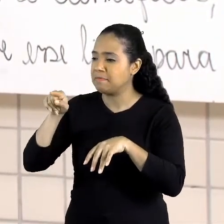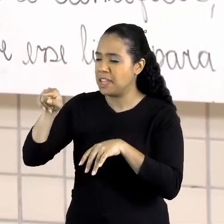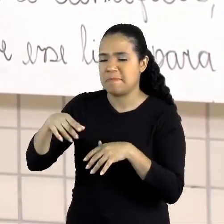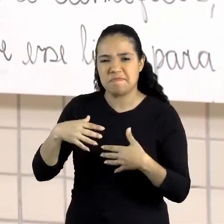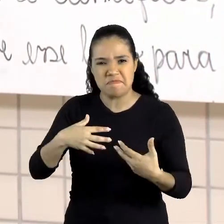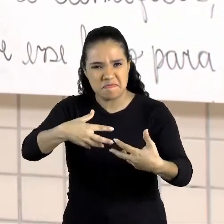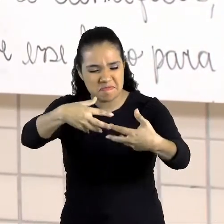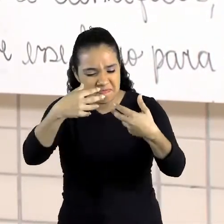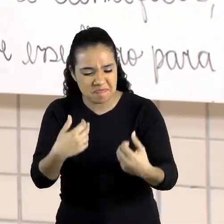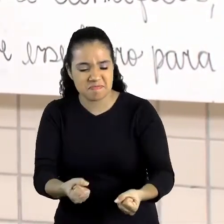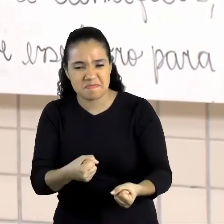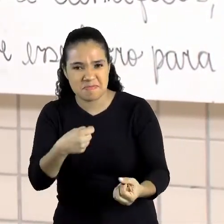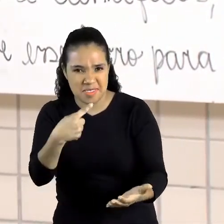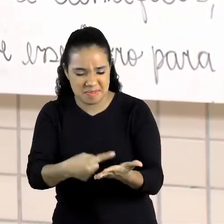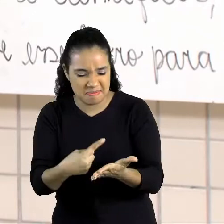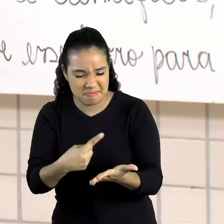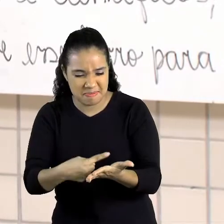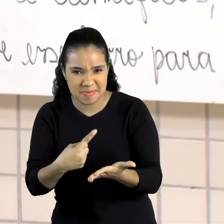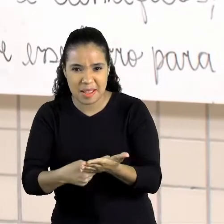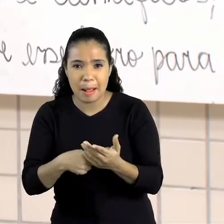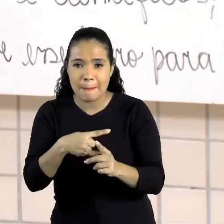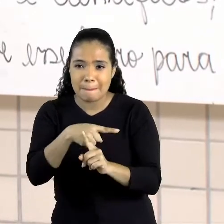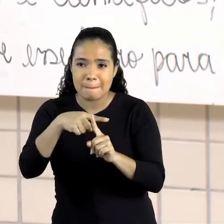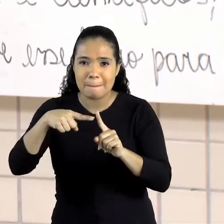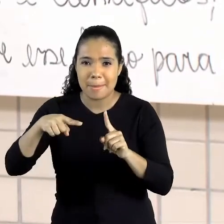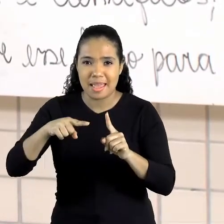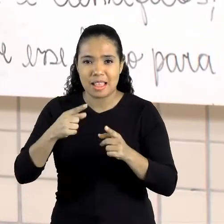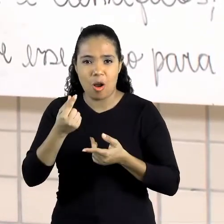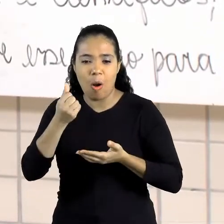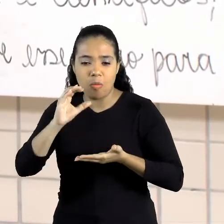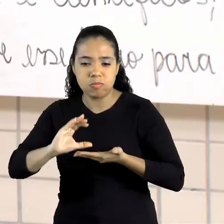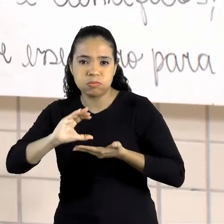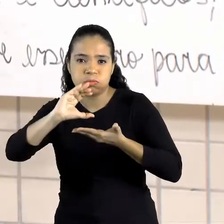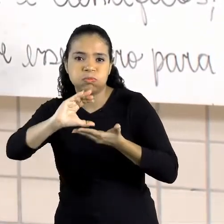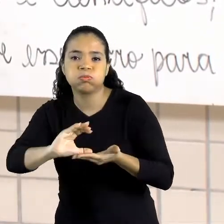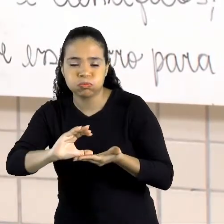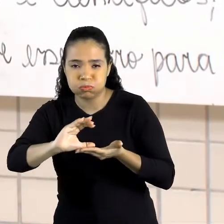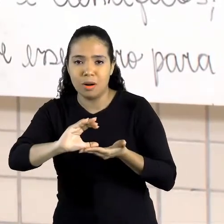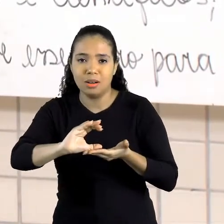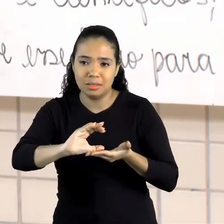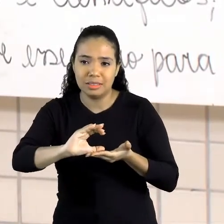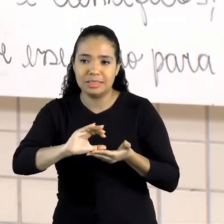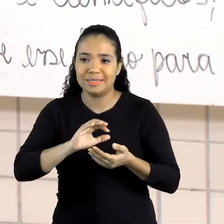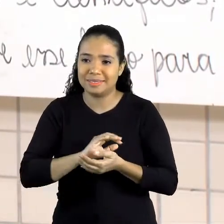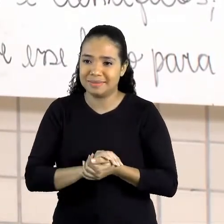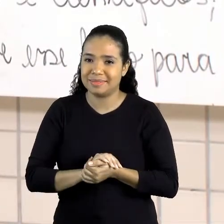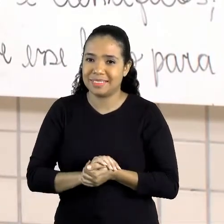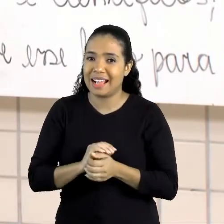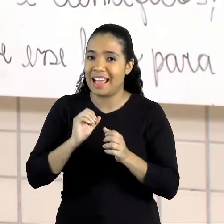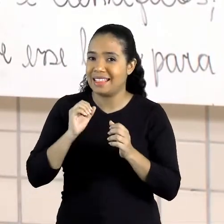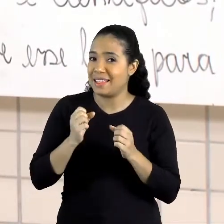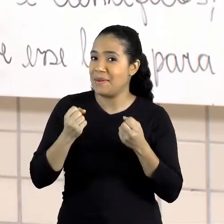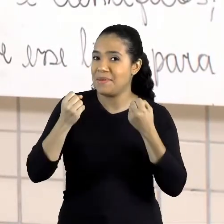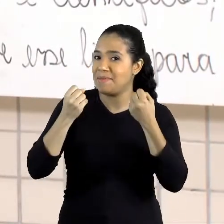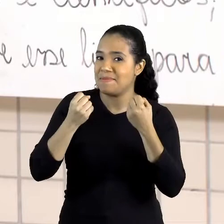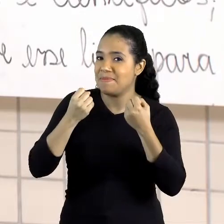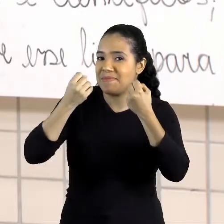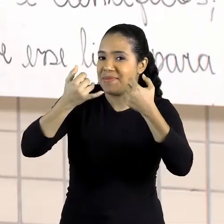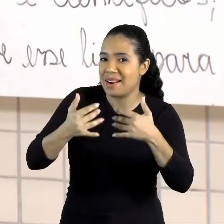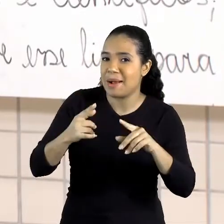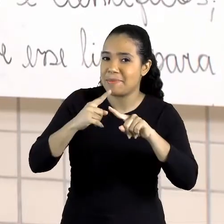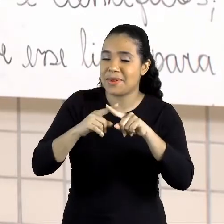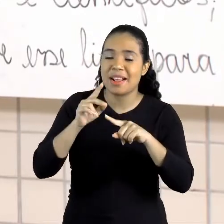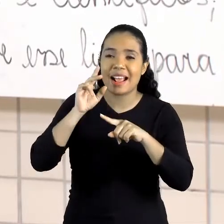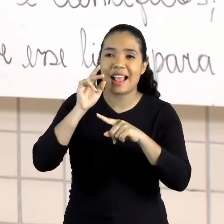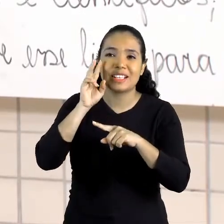aposta e ele apostou a metade da sua fortuna. Não posso falar, senão vou contar toda a história. Sei que